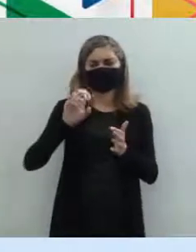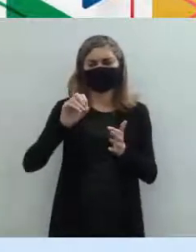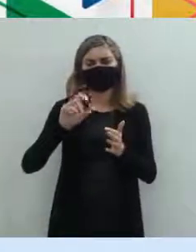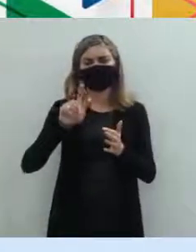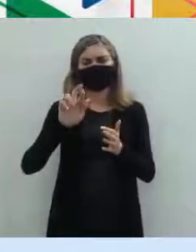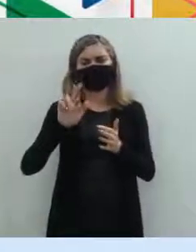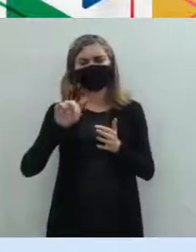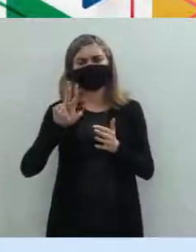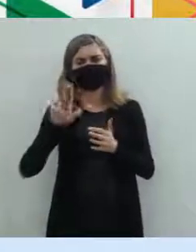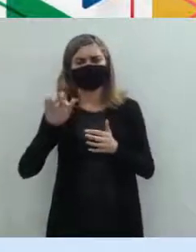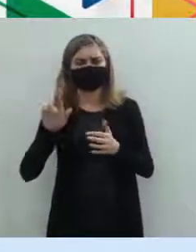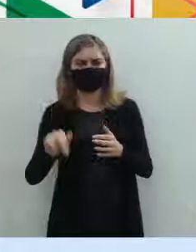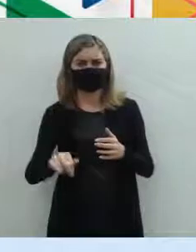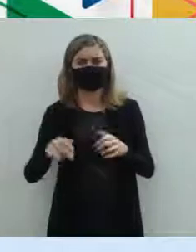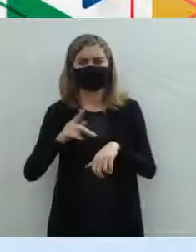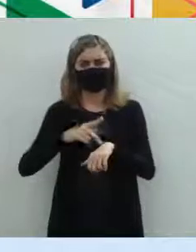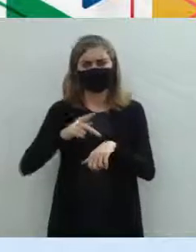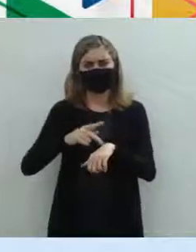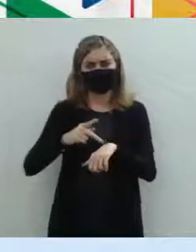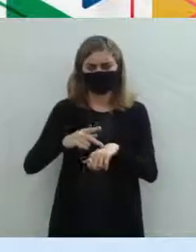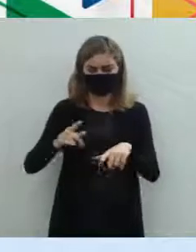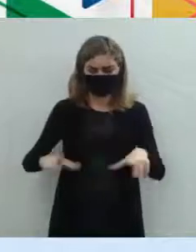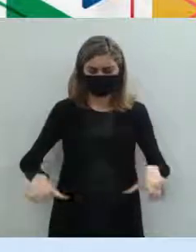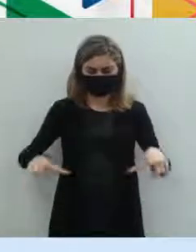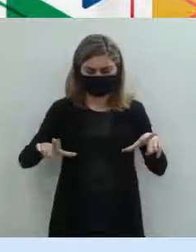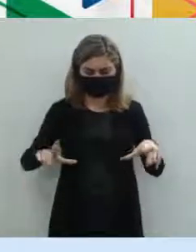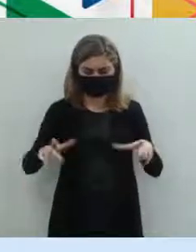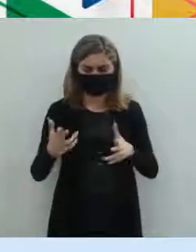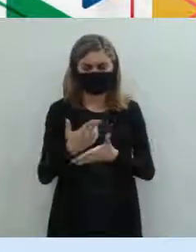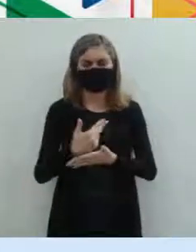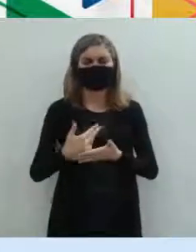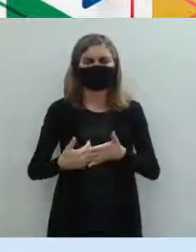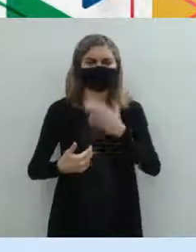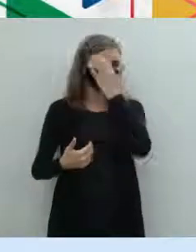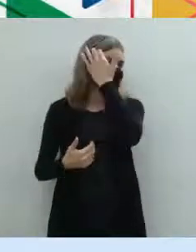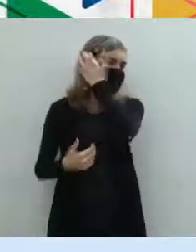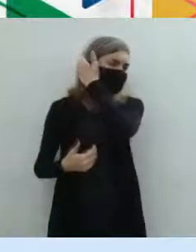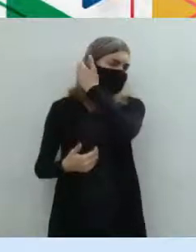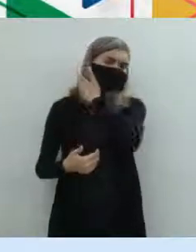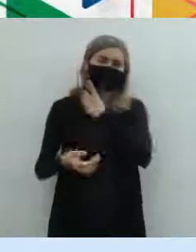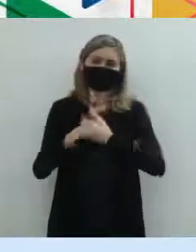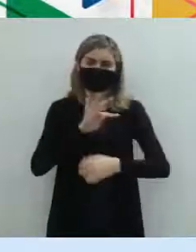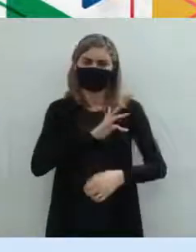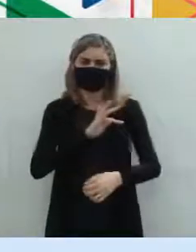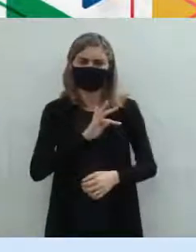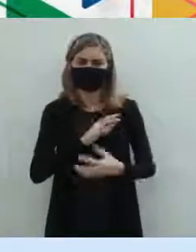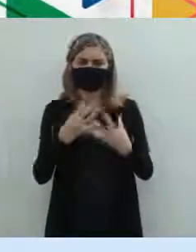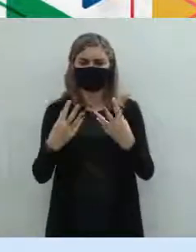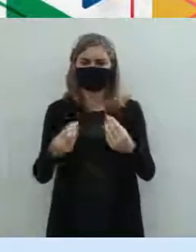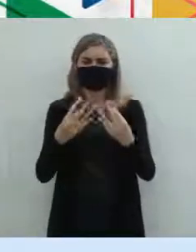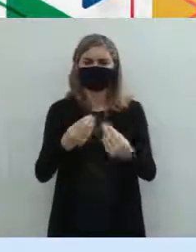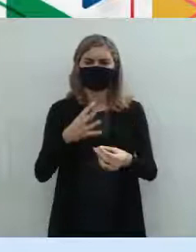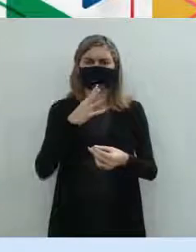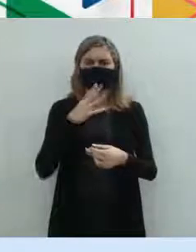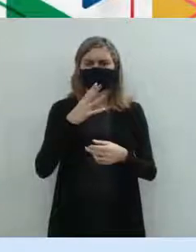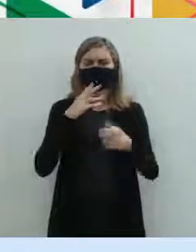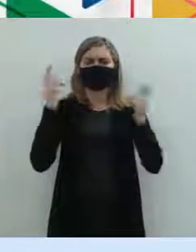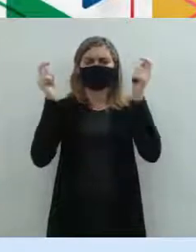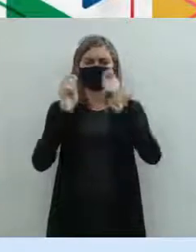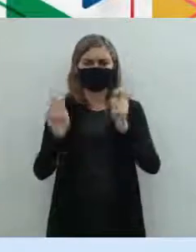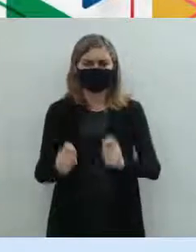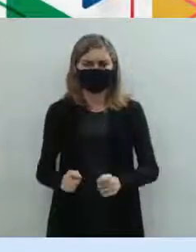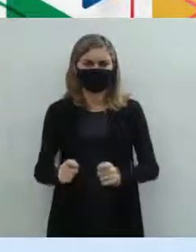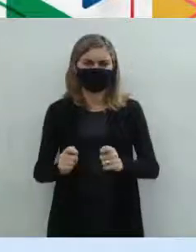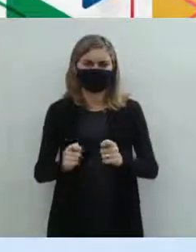Lito por conta que é pedra e gravura porque é um desenho, tá? E é uma técnica muito conhecida dos artistas,